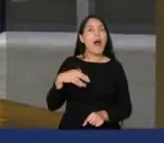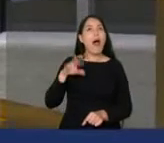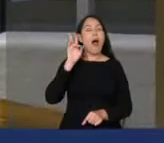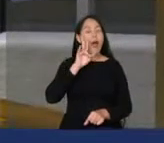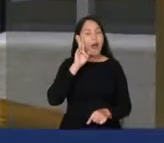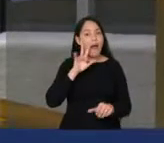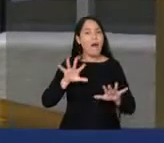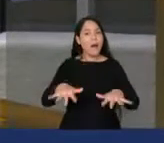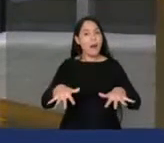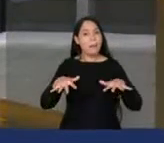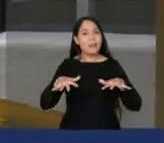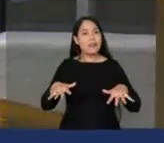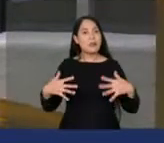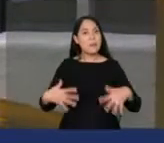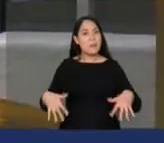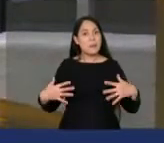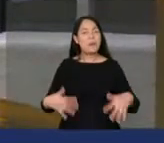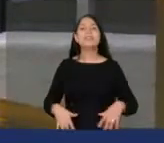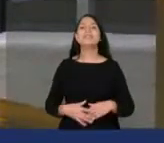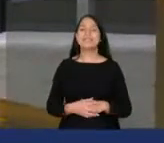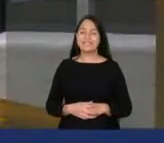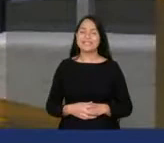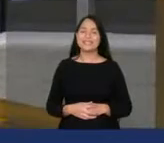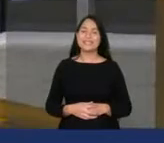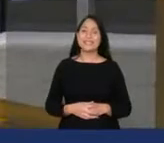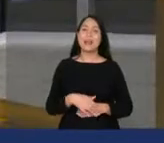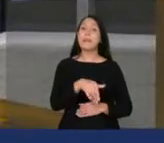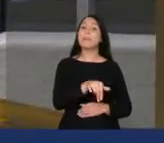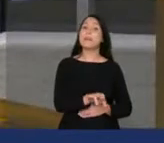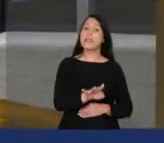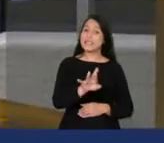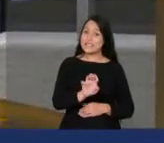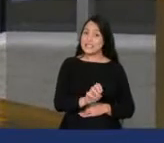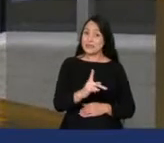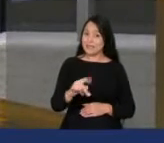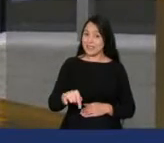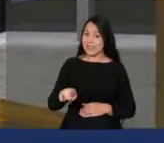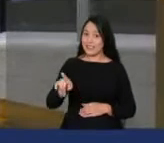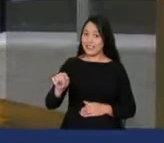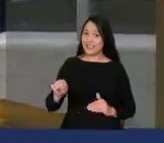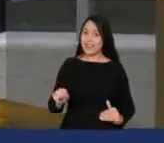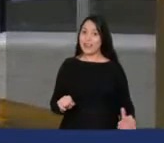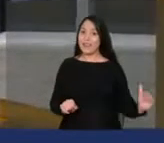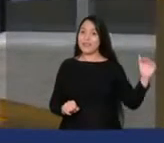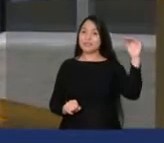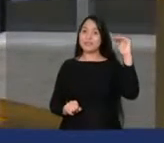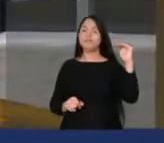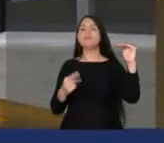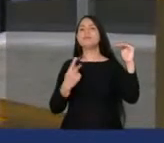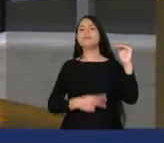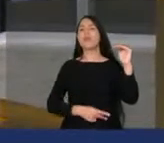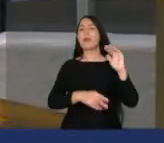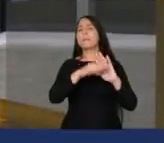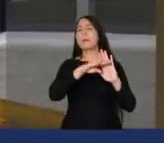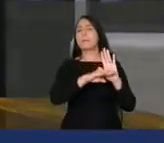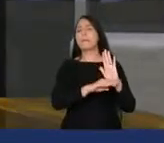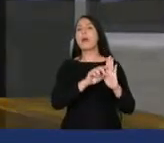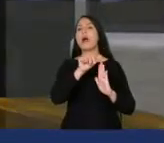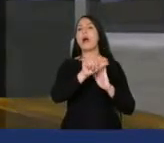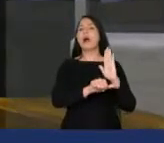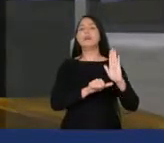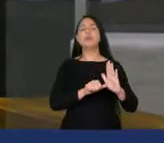Mestre Pequenina, com a autoridade que lhe é admirada, alterou o protocolo e fez uma fala